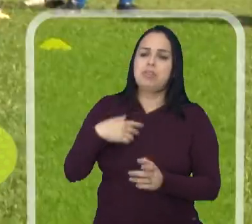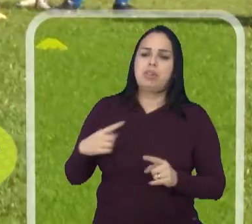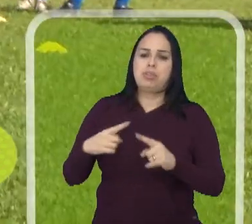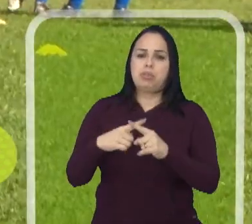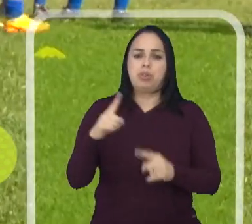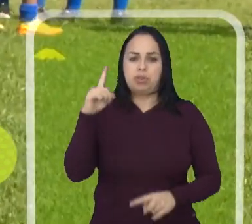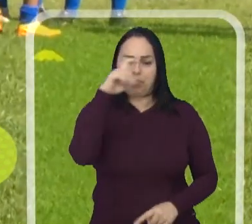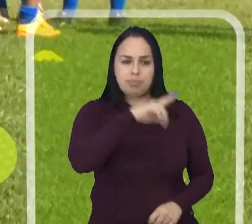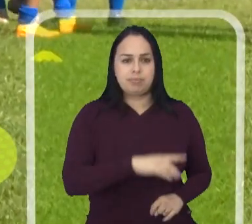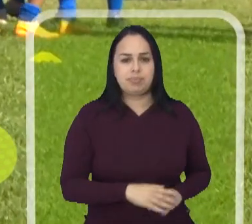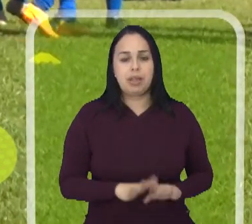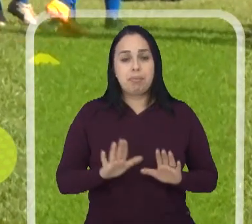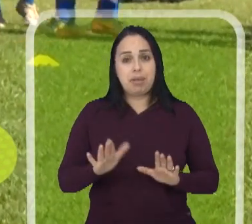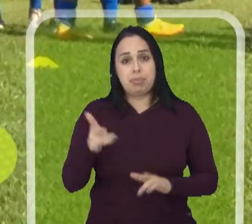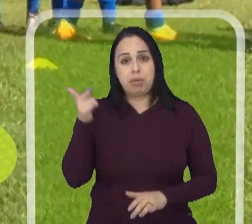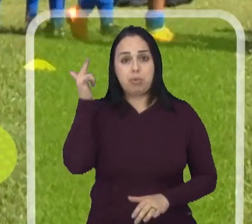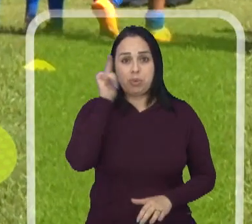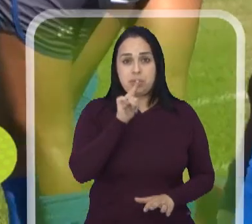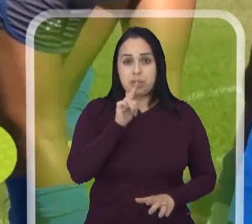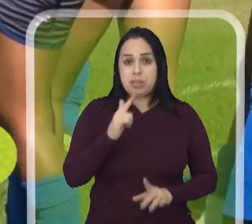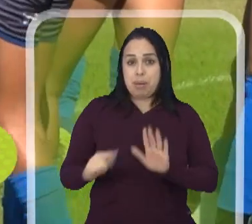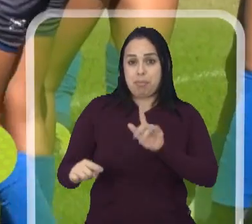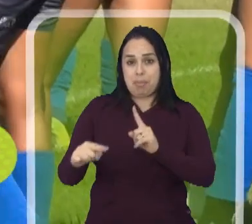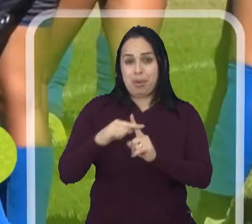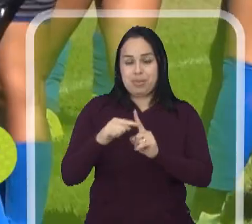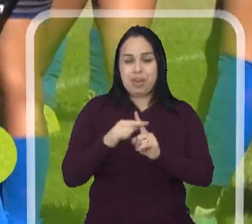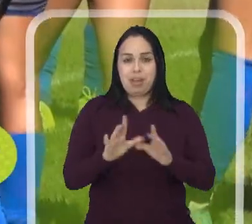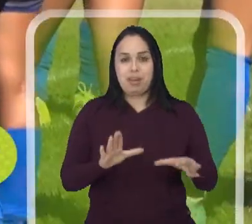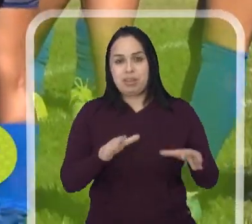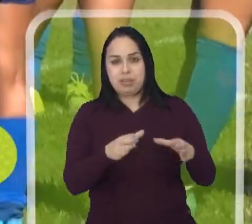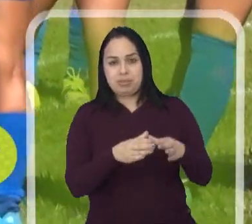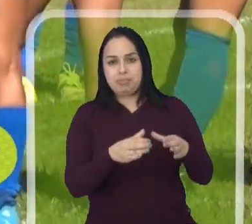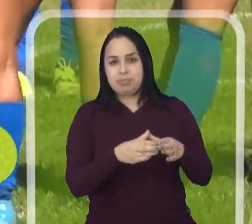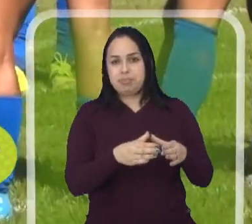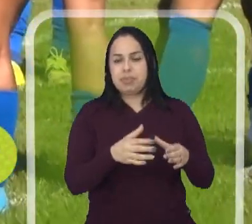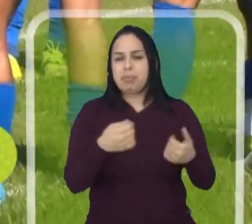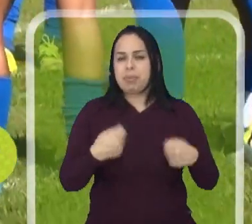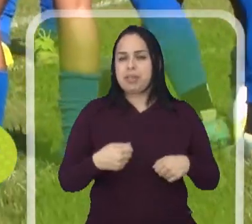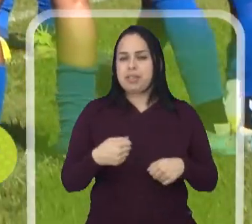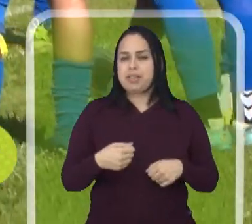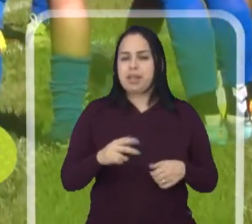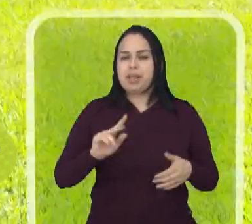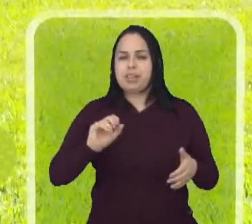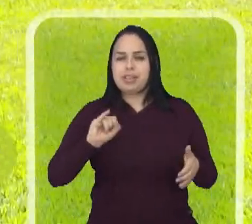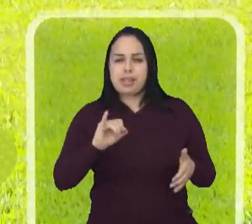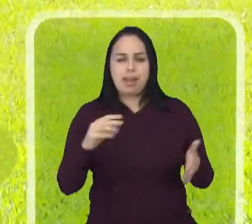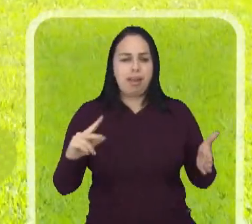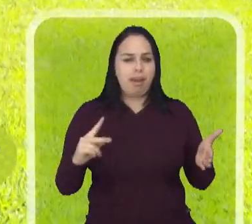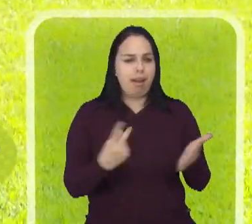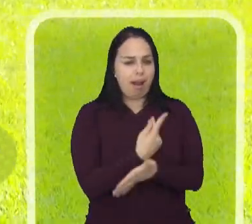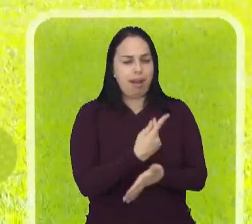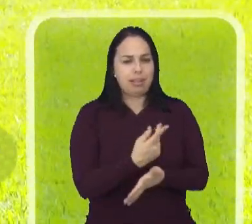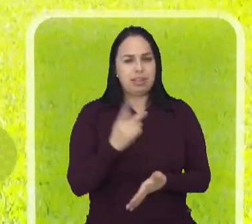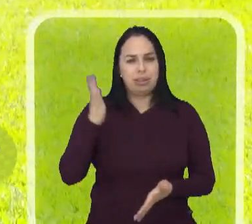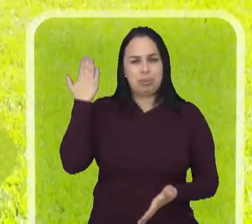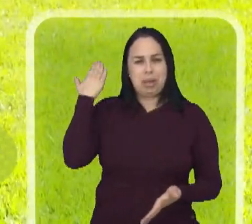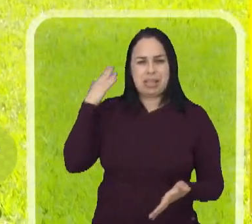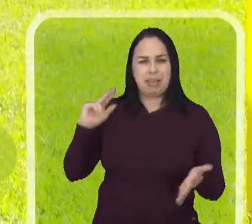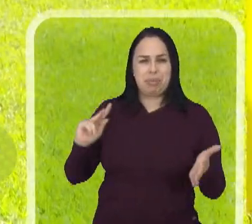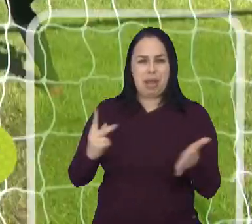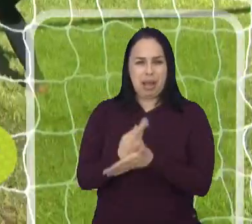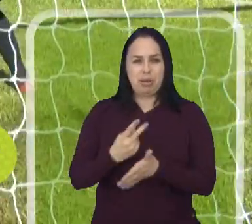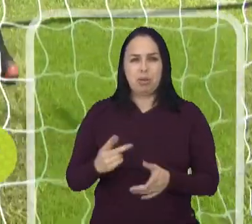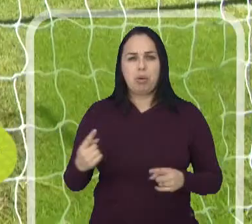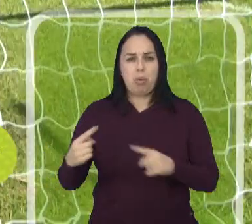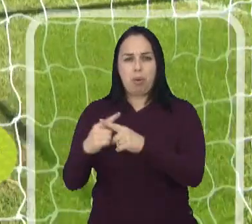jogo. Mas para conseguir o resultado positivo, a equipe está ciente que alguns erros cometidos na estreia na derrota contra o